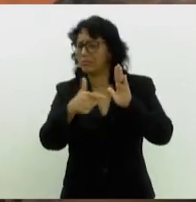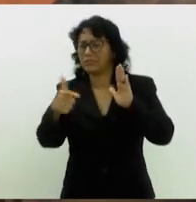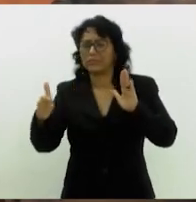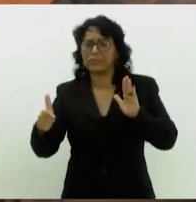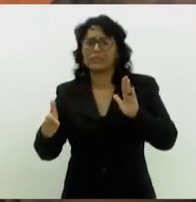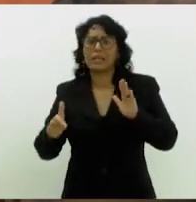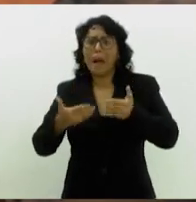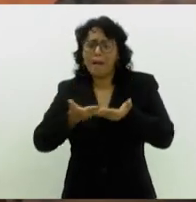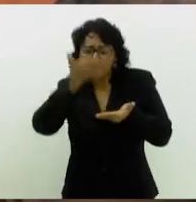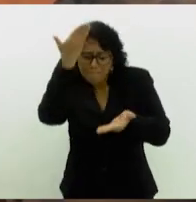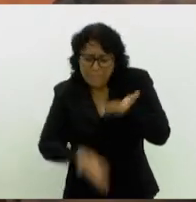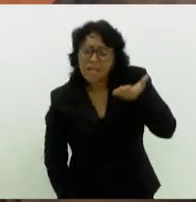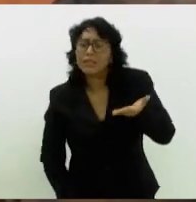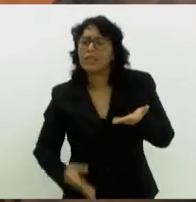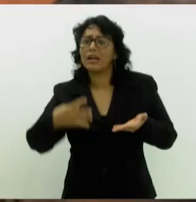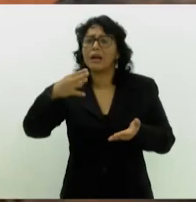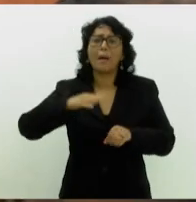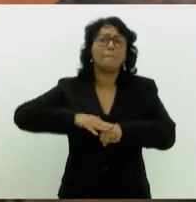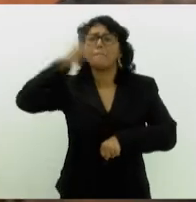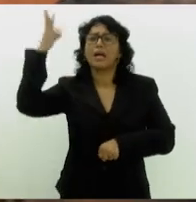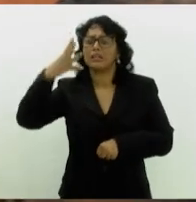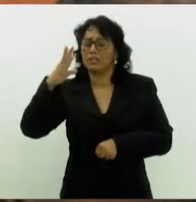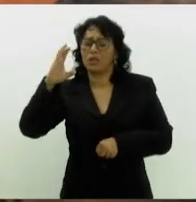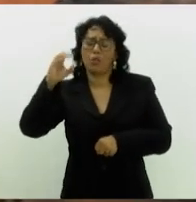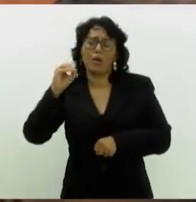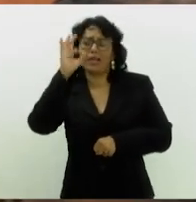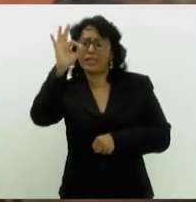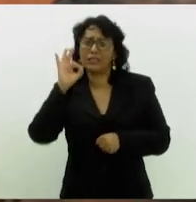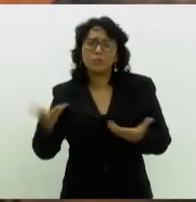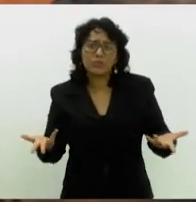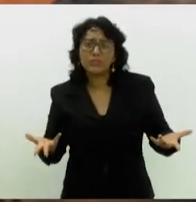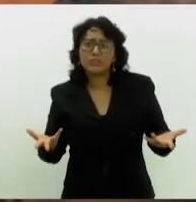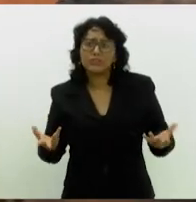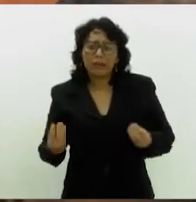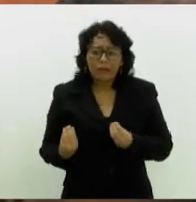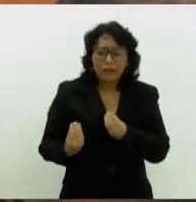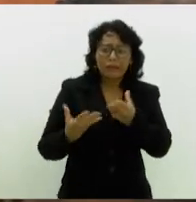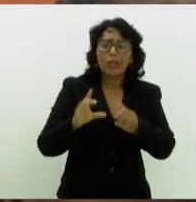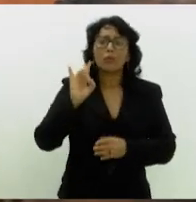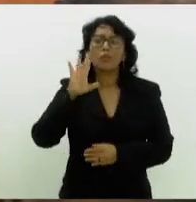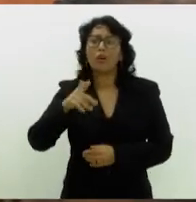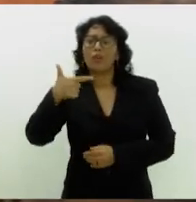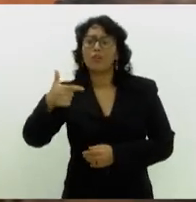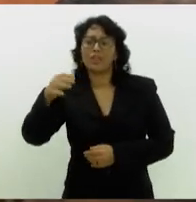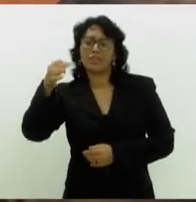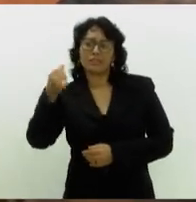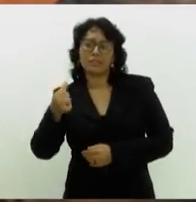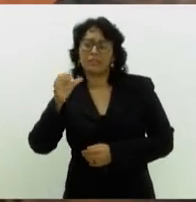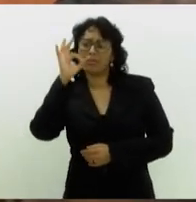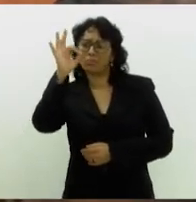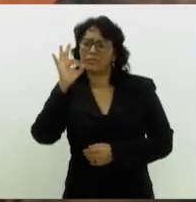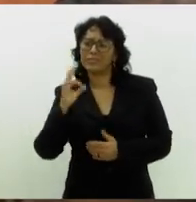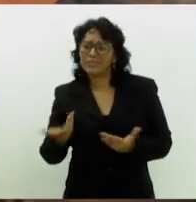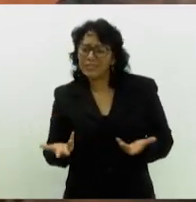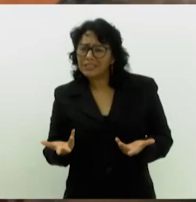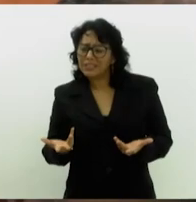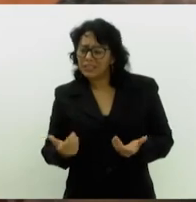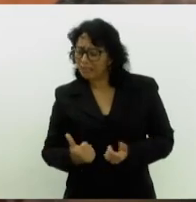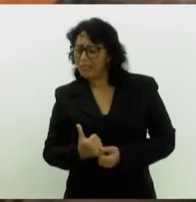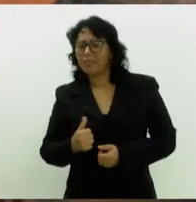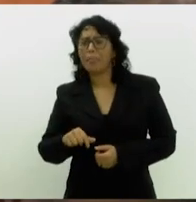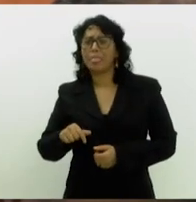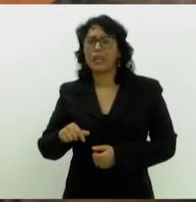40% que se recordou se recortou 26% o governador esse sim que só pagou a parcela do ano